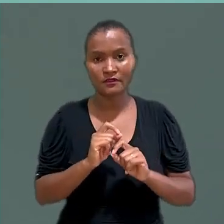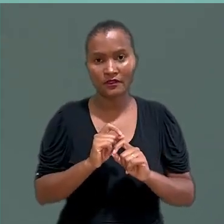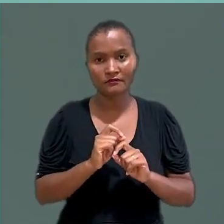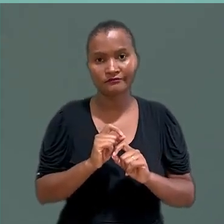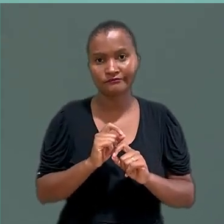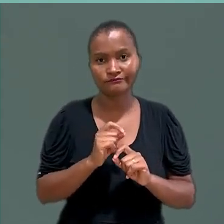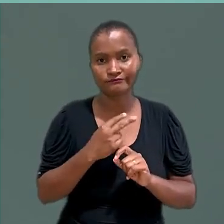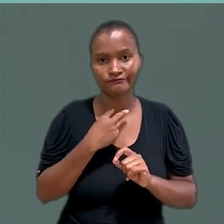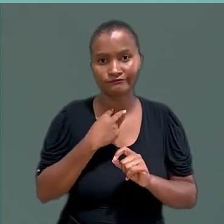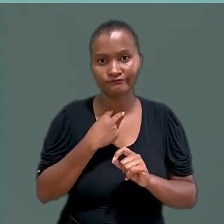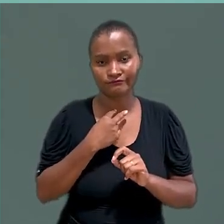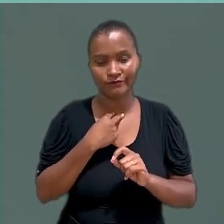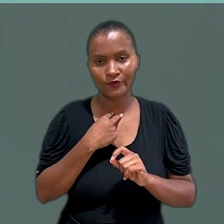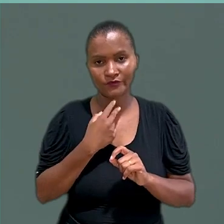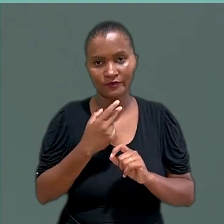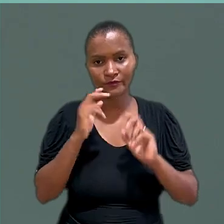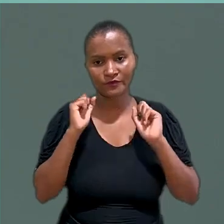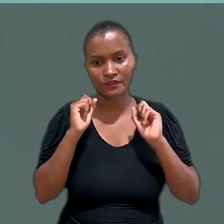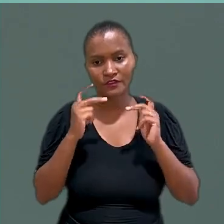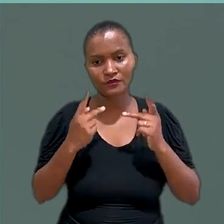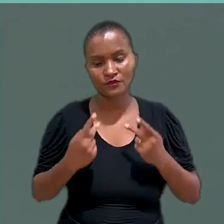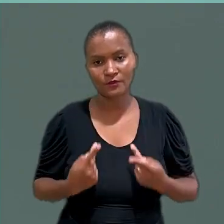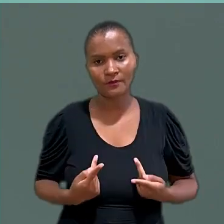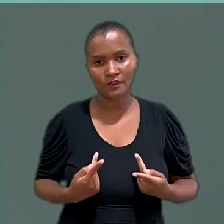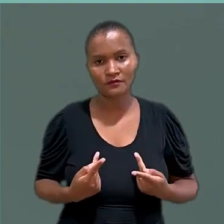absolutamente aviltante, né? Para a condição humana,